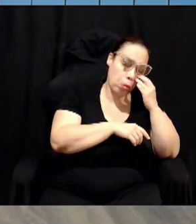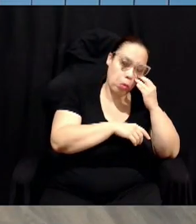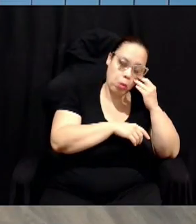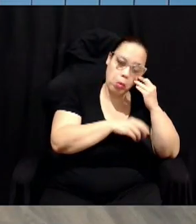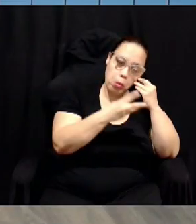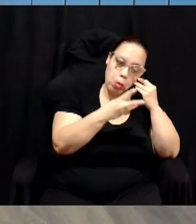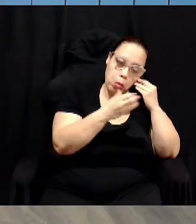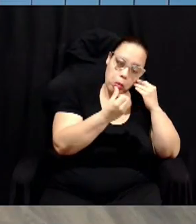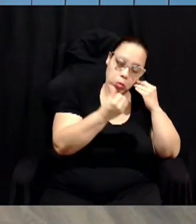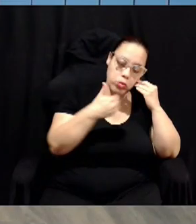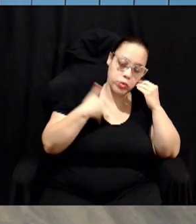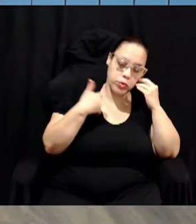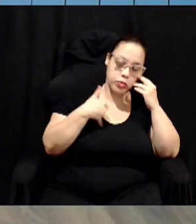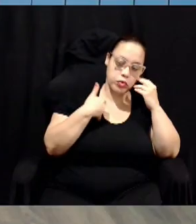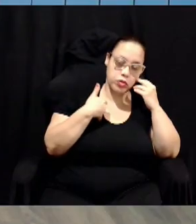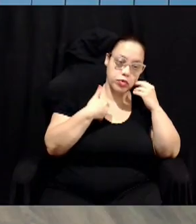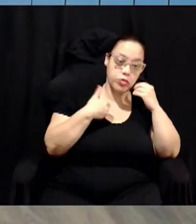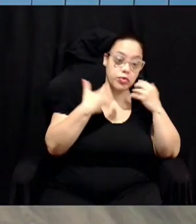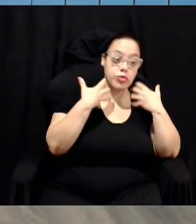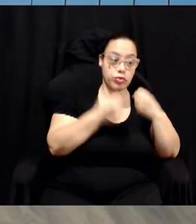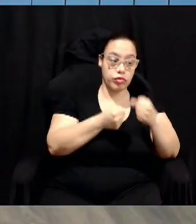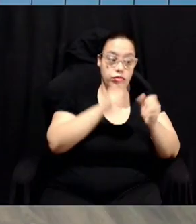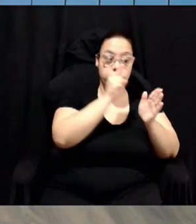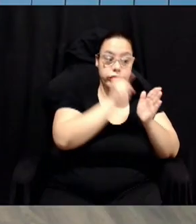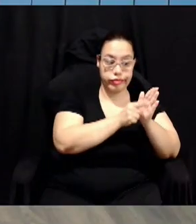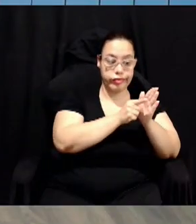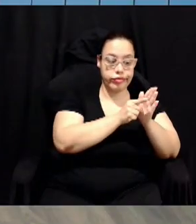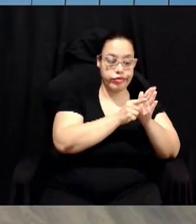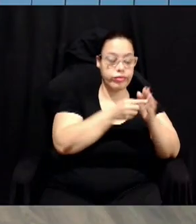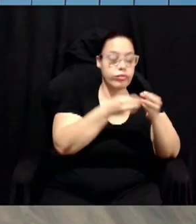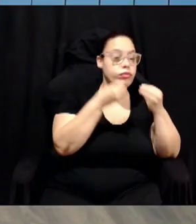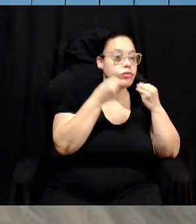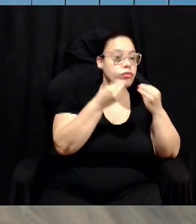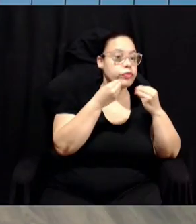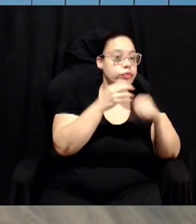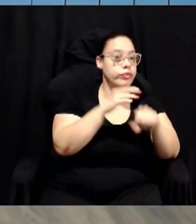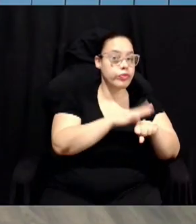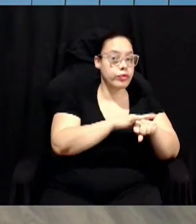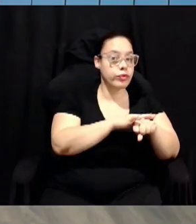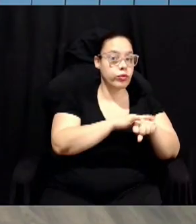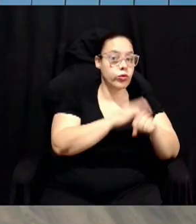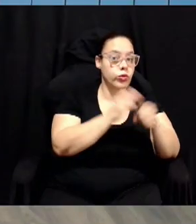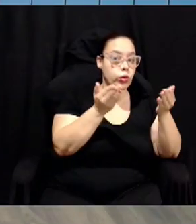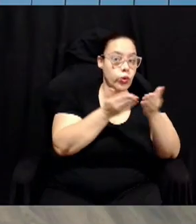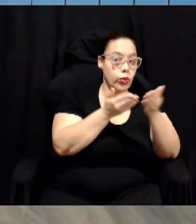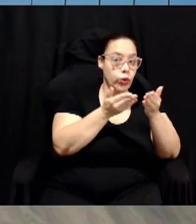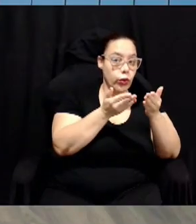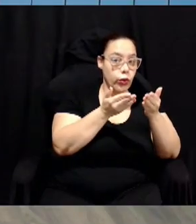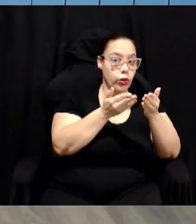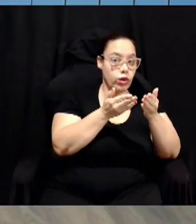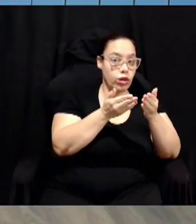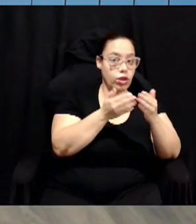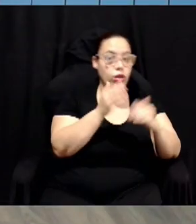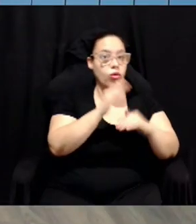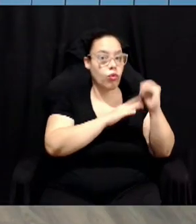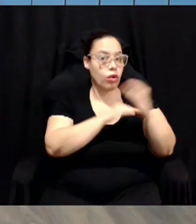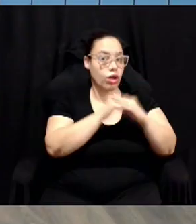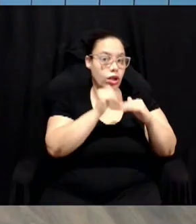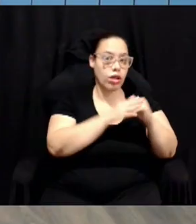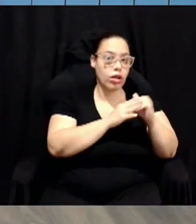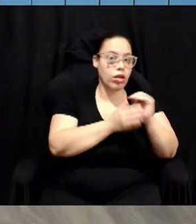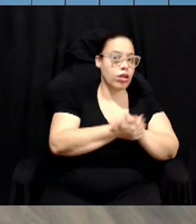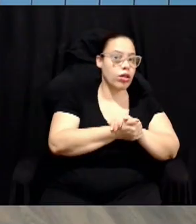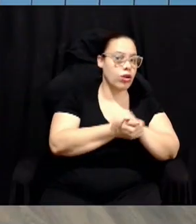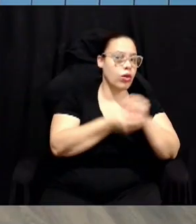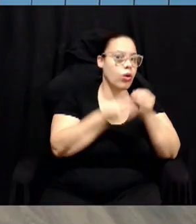anos, receber esse diagnóstico. Como que está a doença atualmente? Você está em tratamento? Como que está o